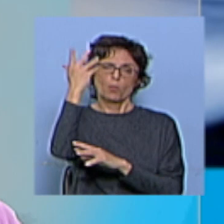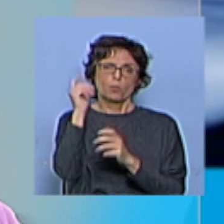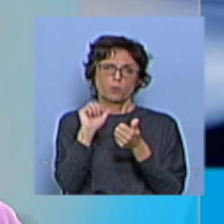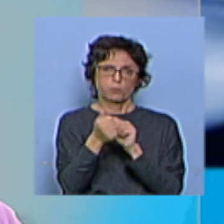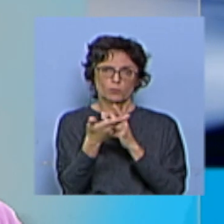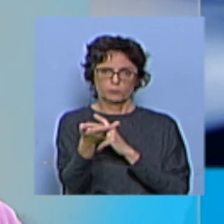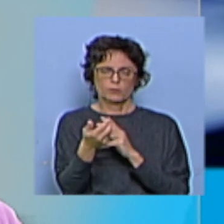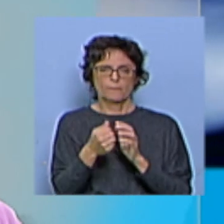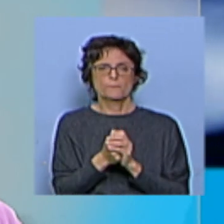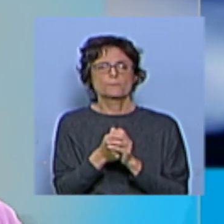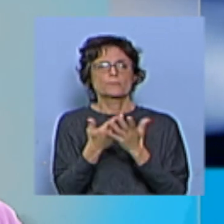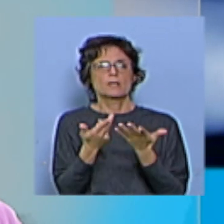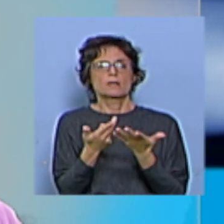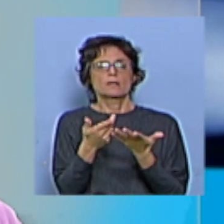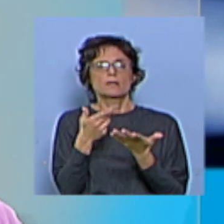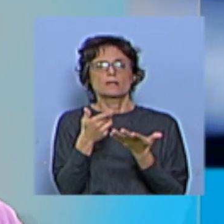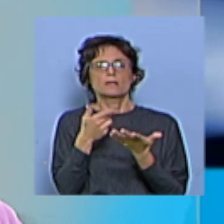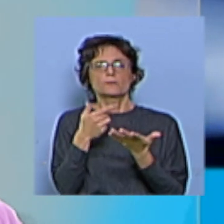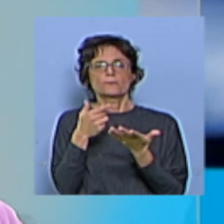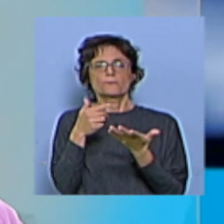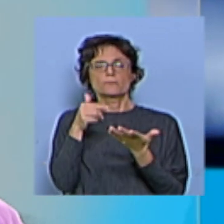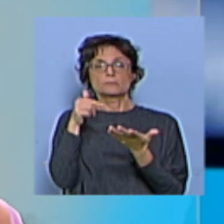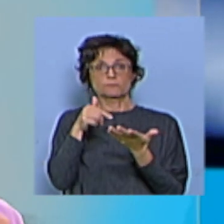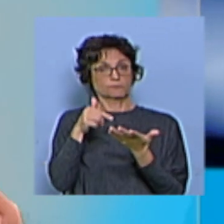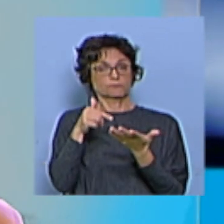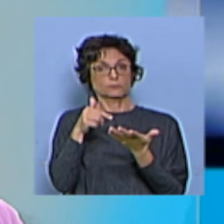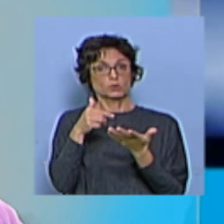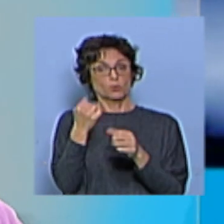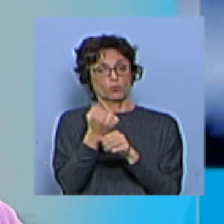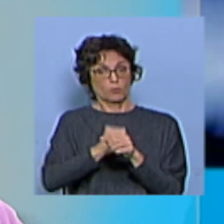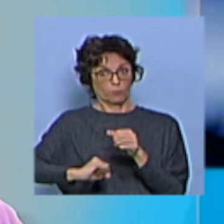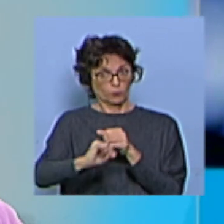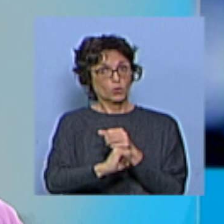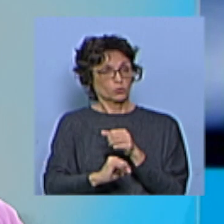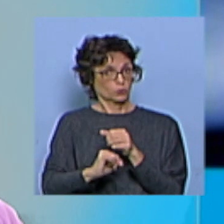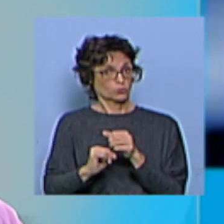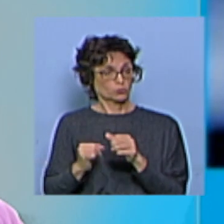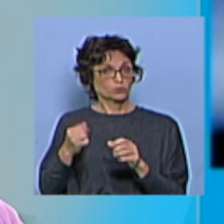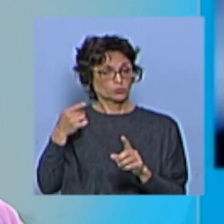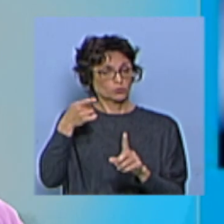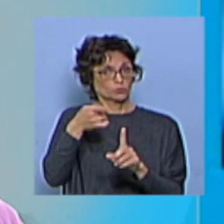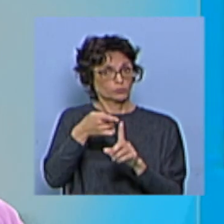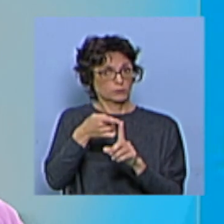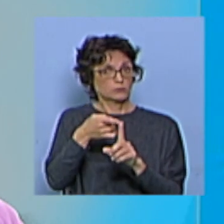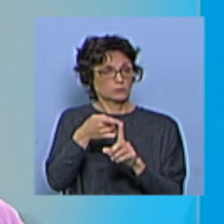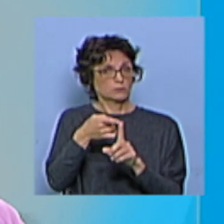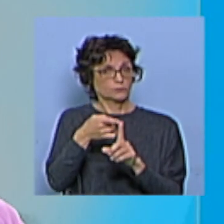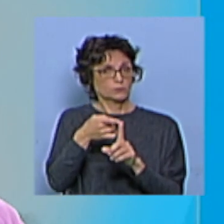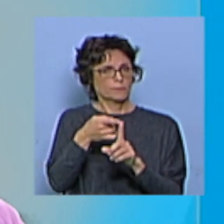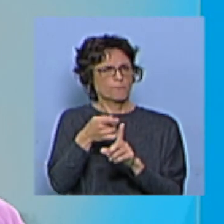ecológica. E aquilo que nos levou a realizar e a produzir este documentário é